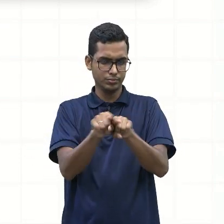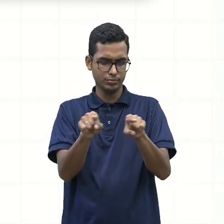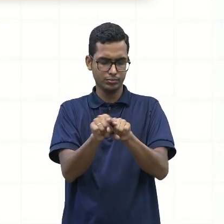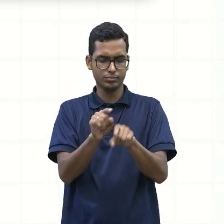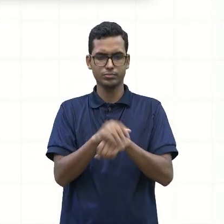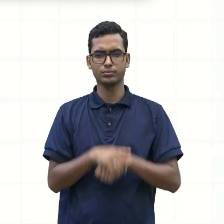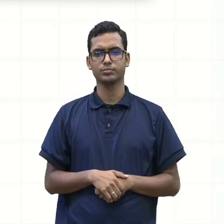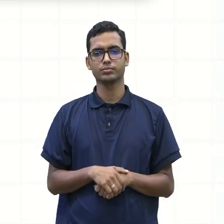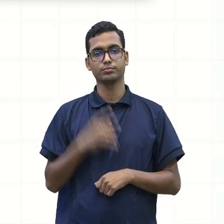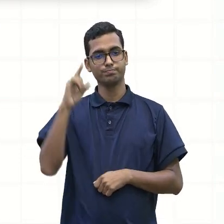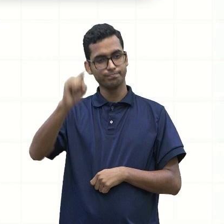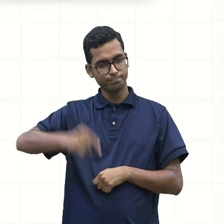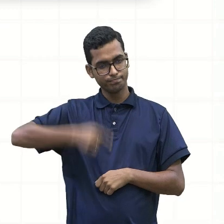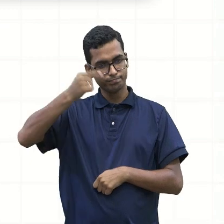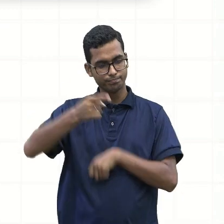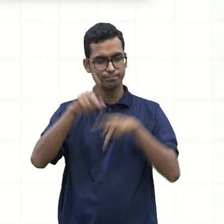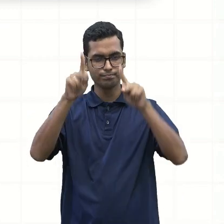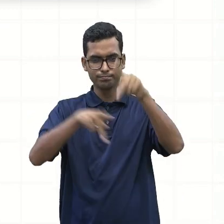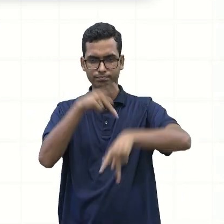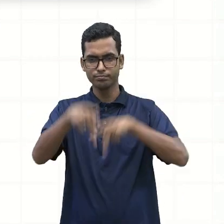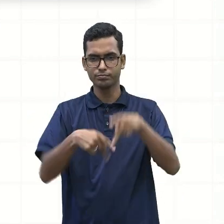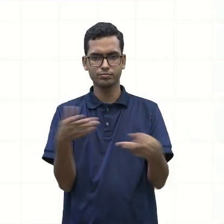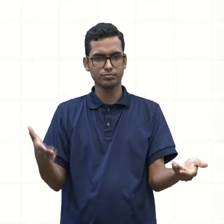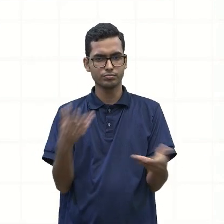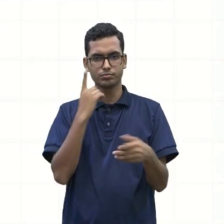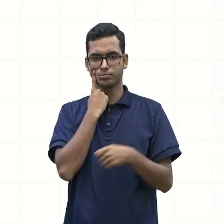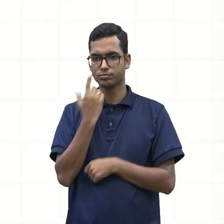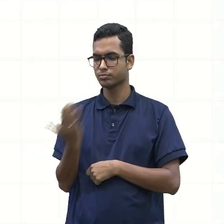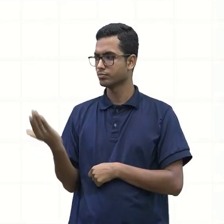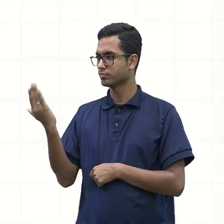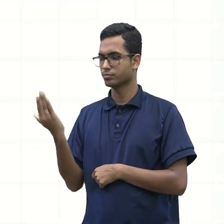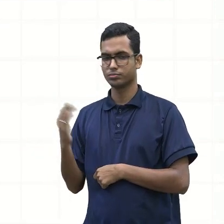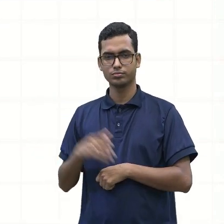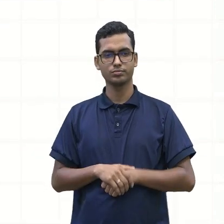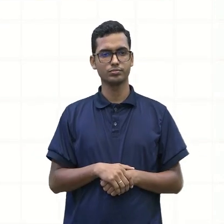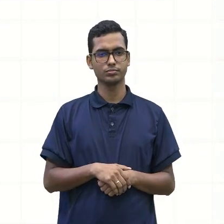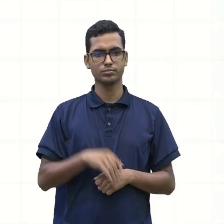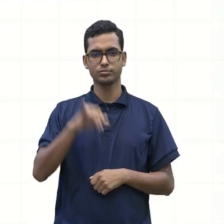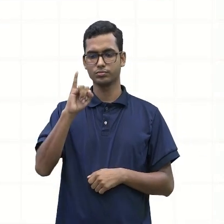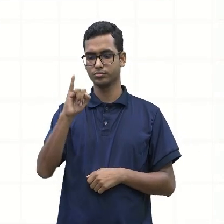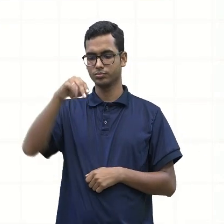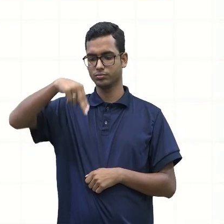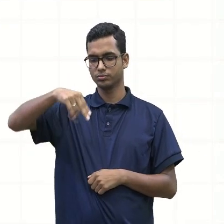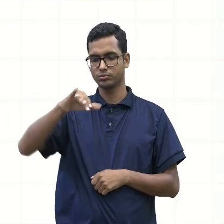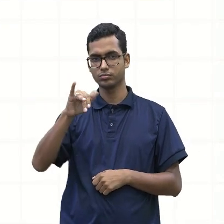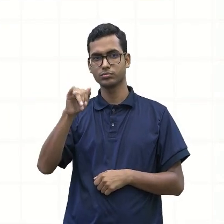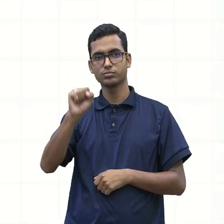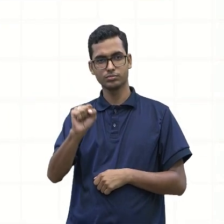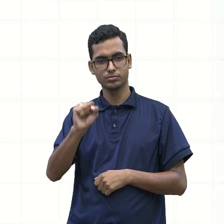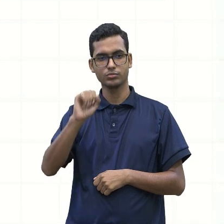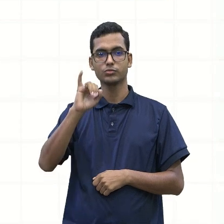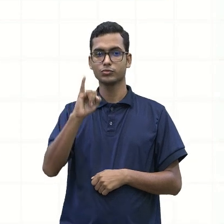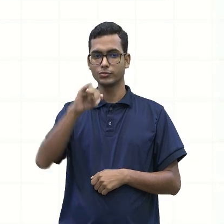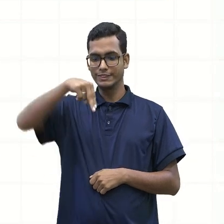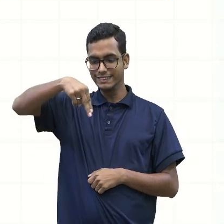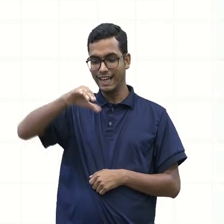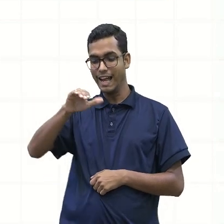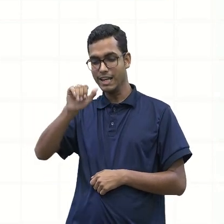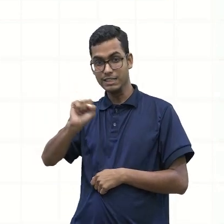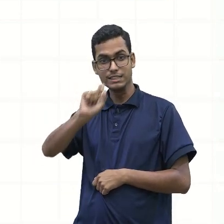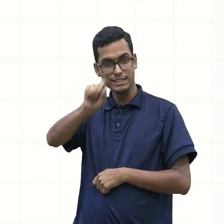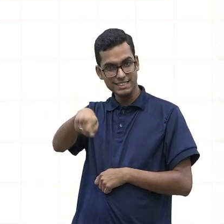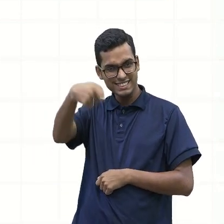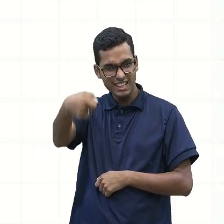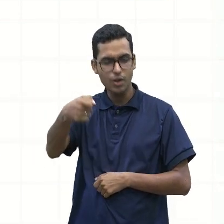O nosso próximo povo que nós vamos observar agora são os incas, que habitam a região do Peru.